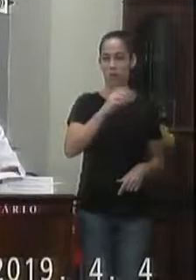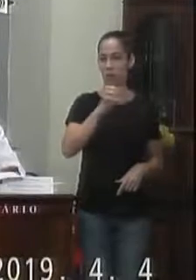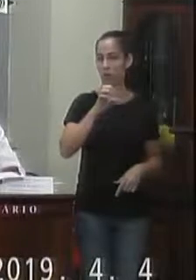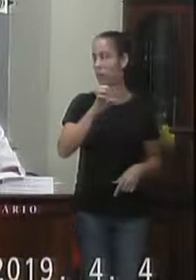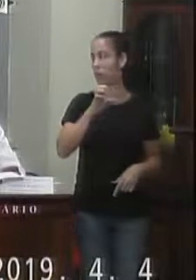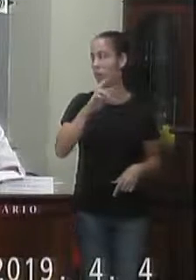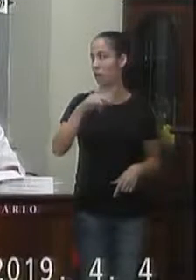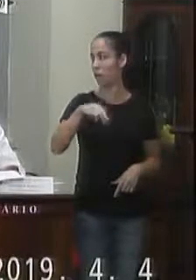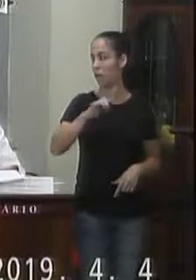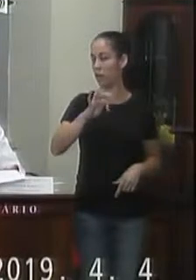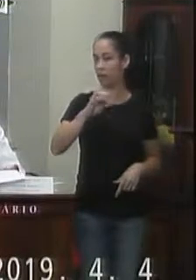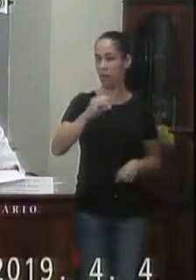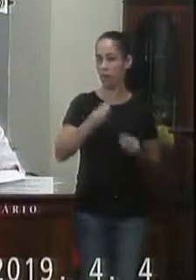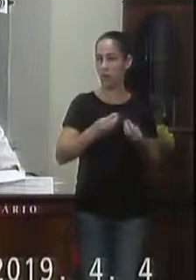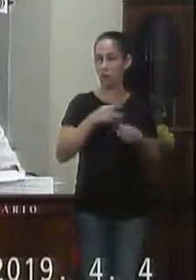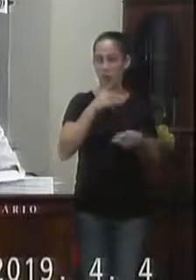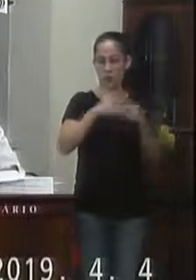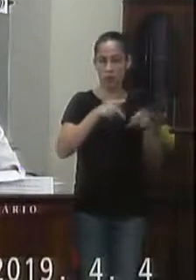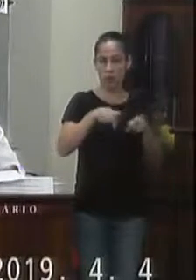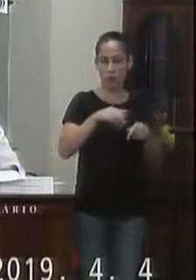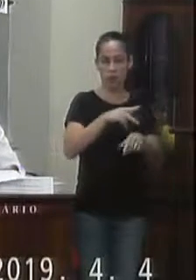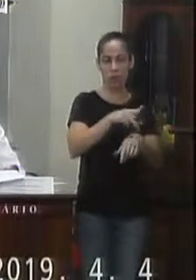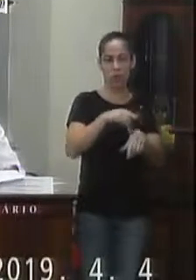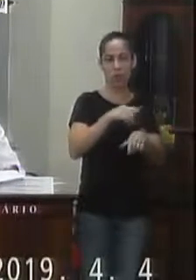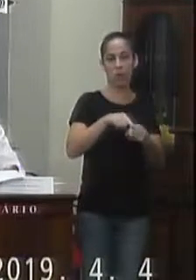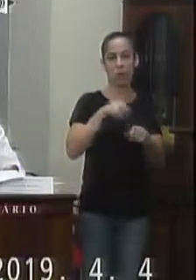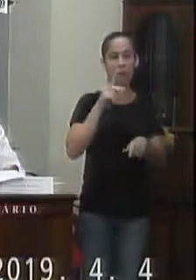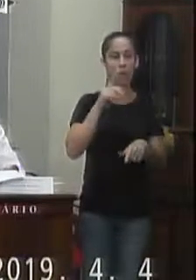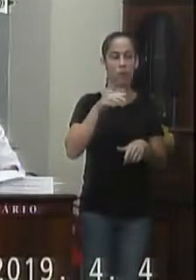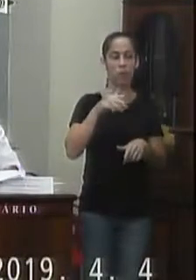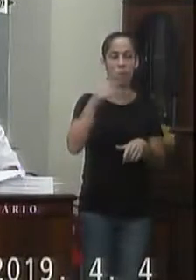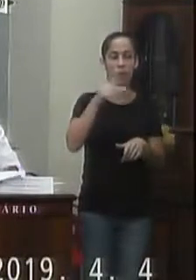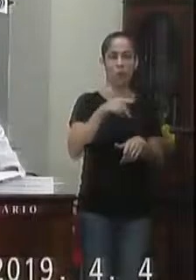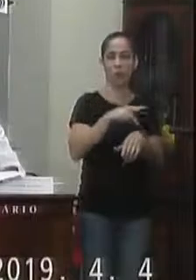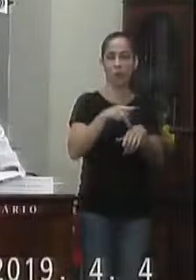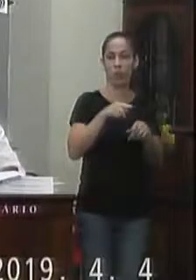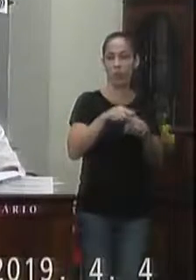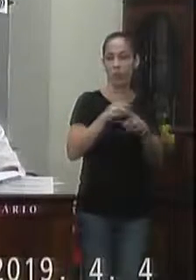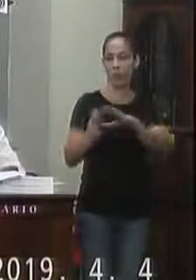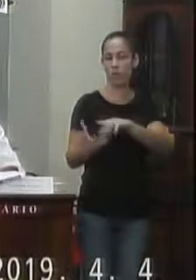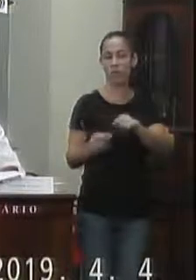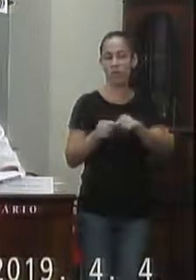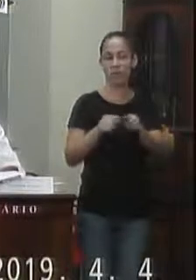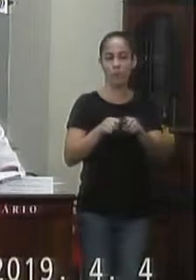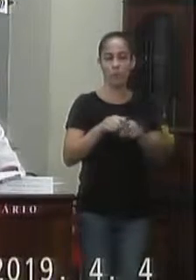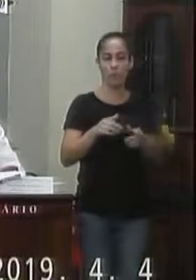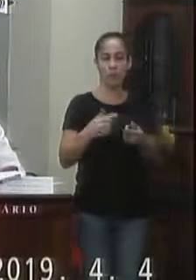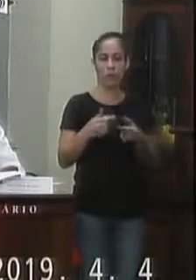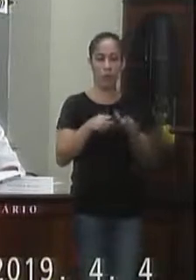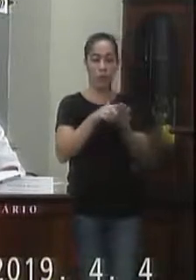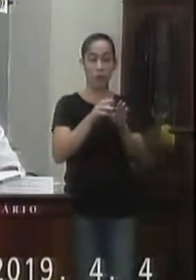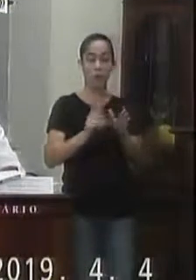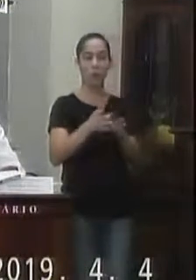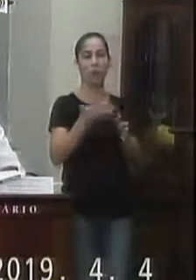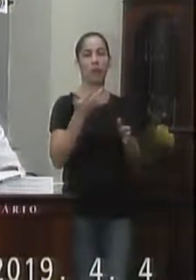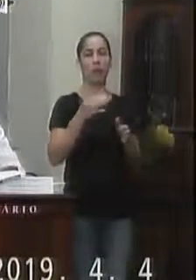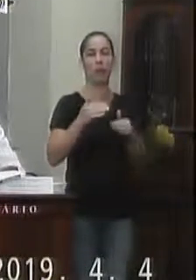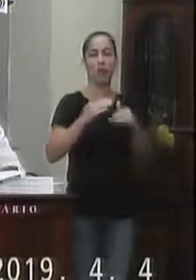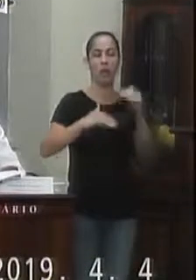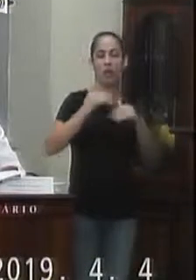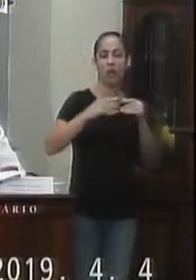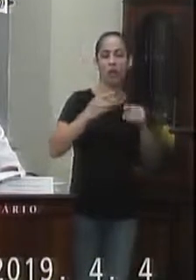quem mais se destaca na sociedade brasileira ou internacional. Na oportunidade, o doutor Sérgio diz: não há mais como pensarmos por categoria. Indústria,